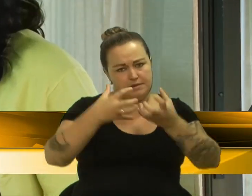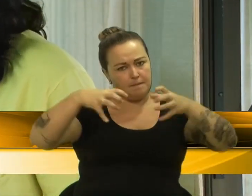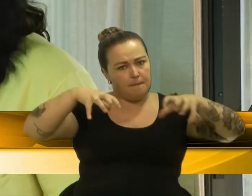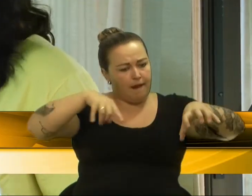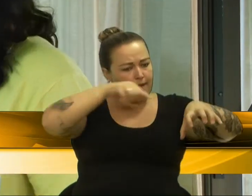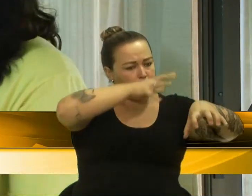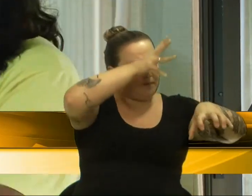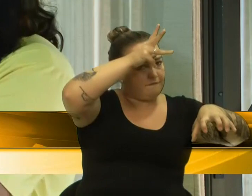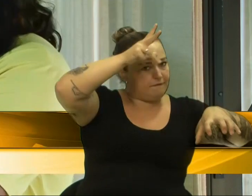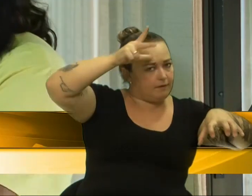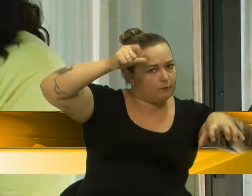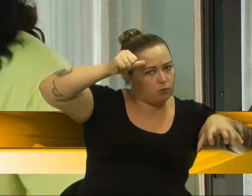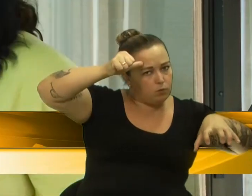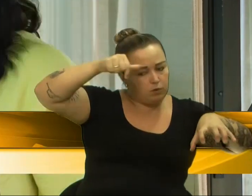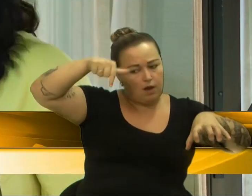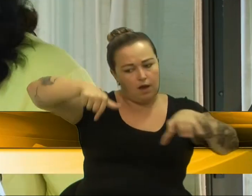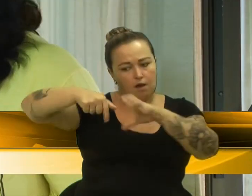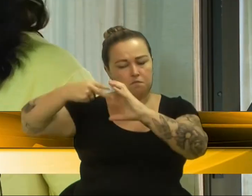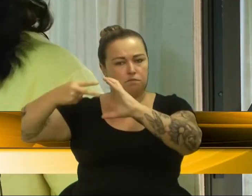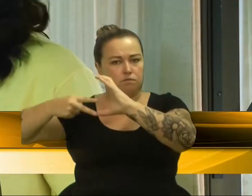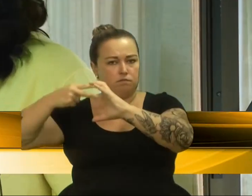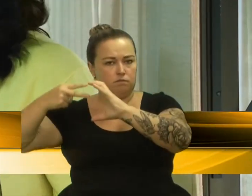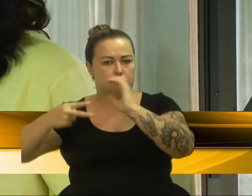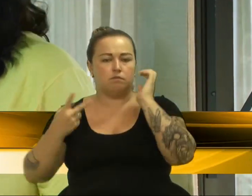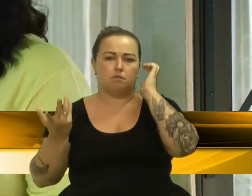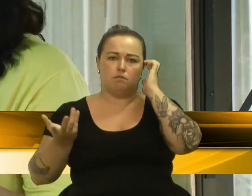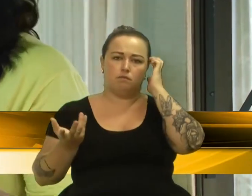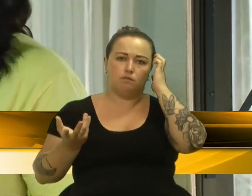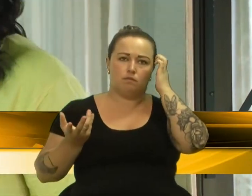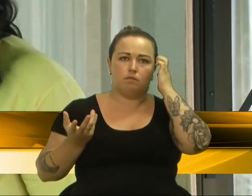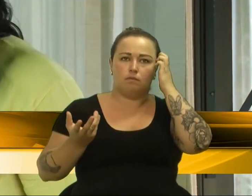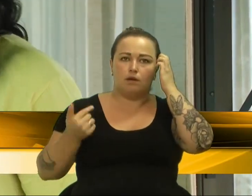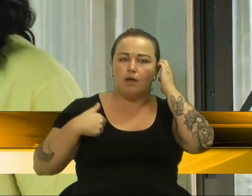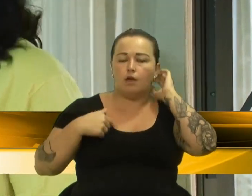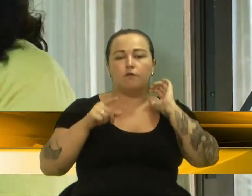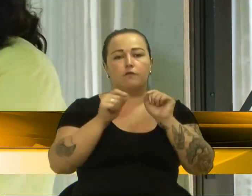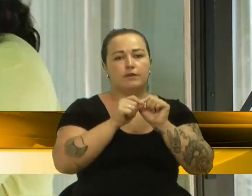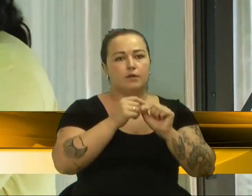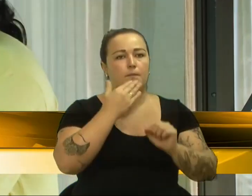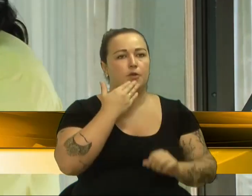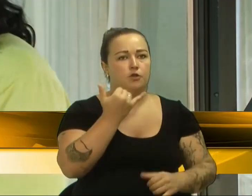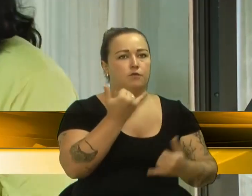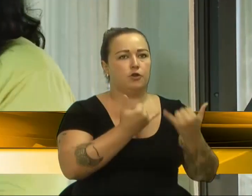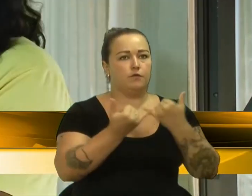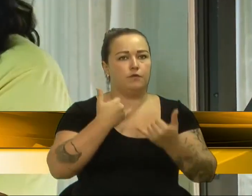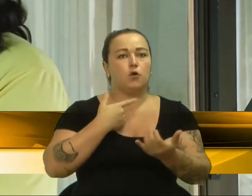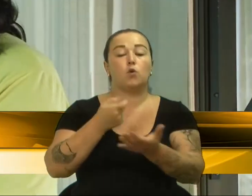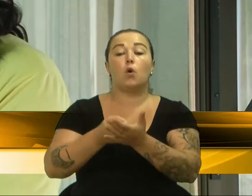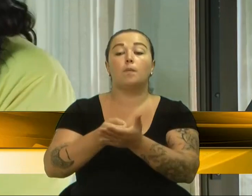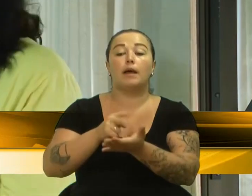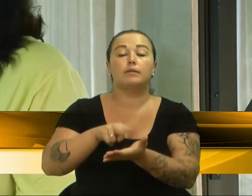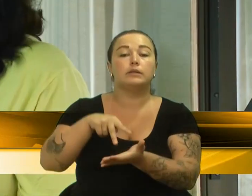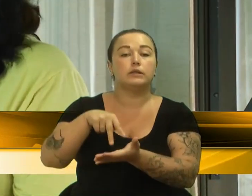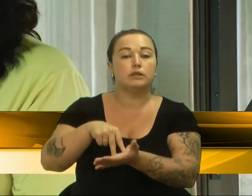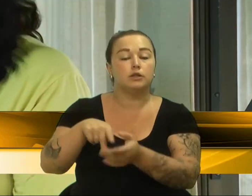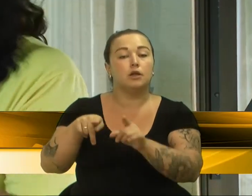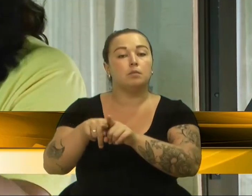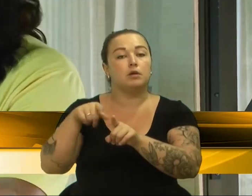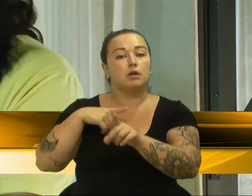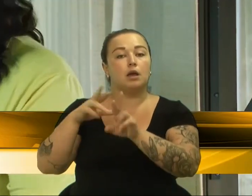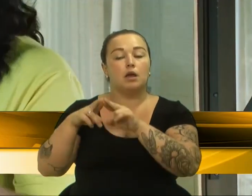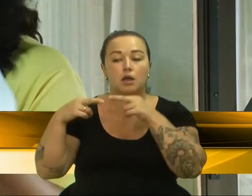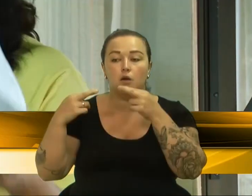porque não é porque eu posso telefonar que eu não vou fazer um pedido de informações. Eu vou fazer um pedido de informações, eu vou cobrar da tribuna e vou querer ser recebida por prefeito,